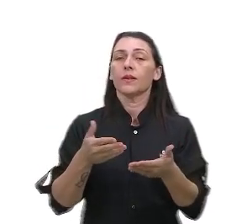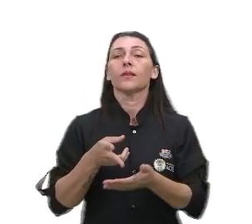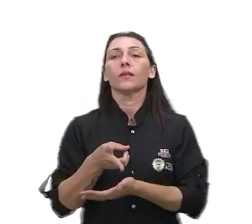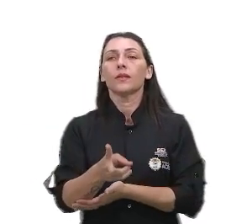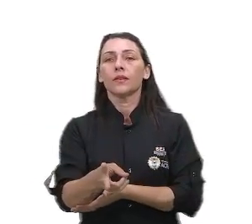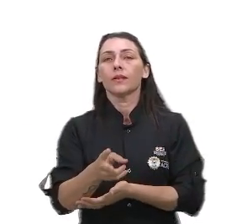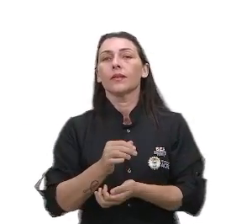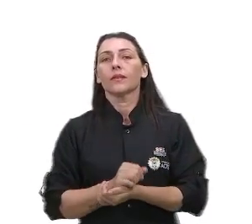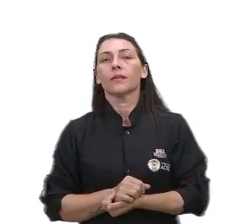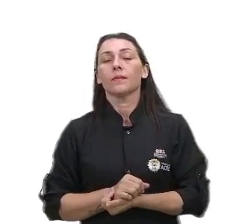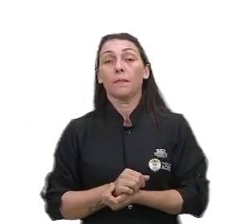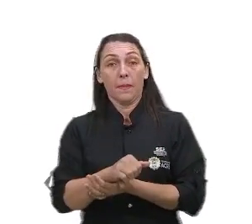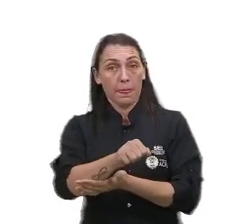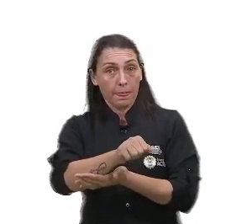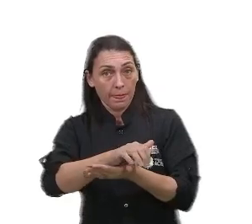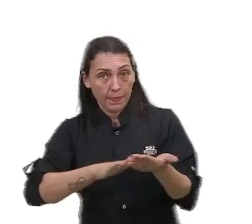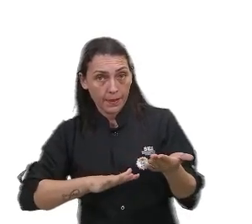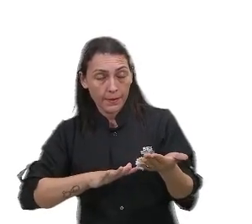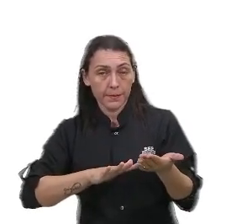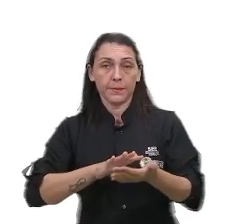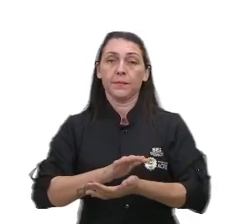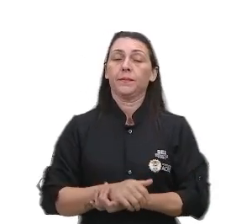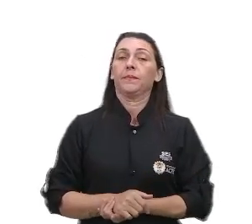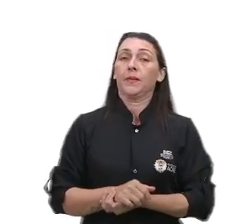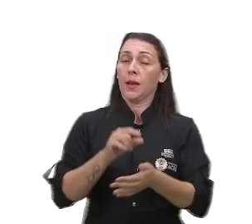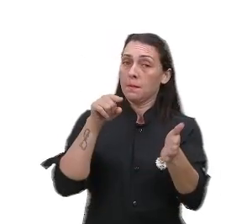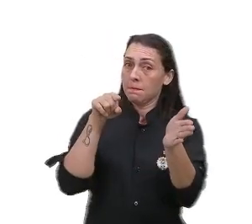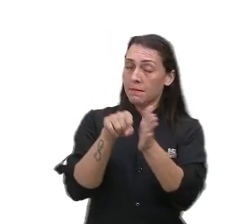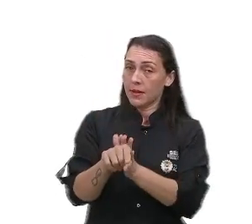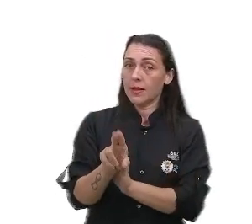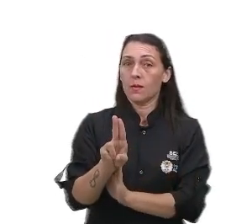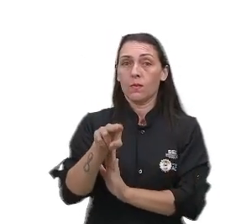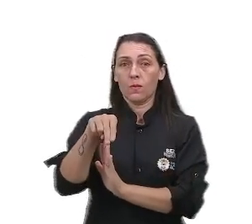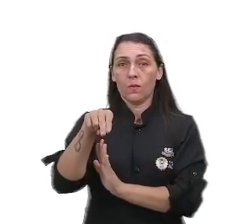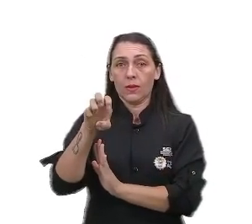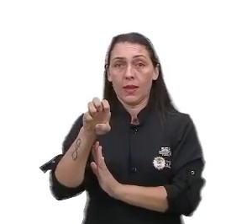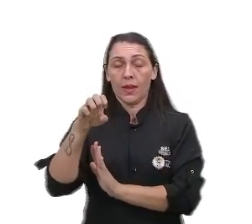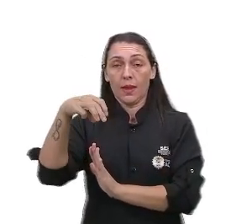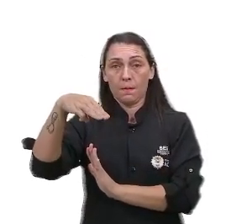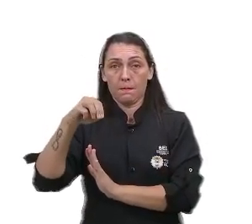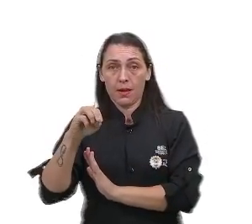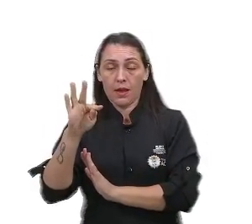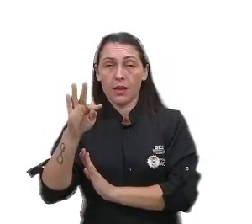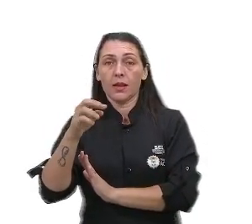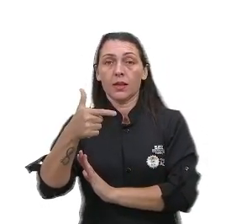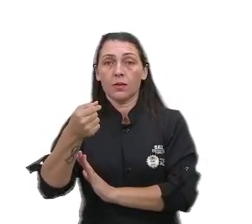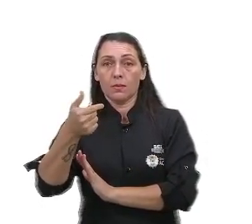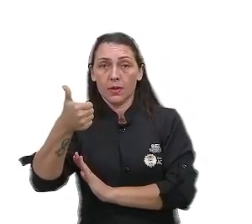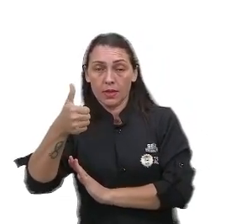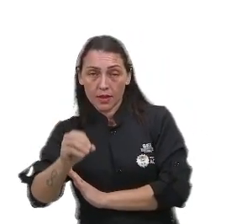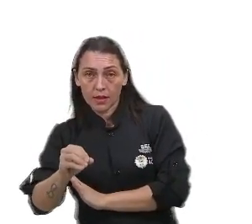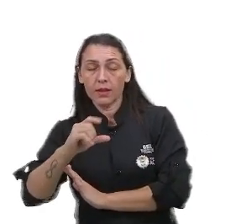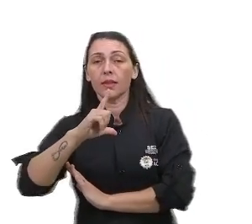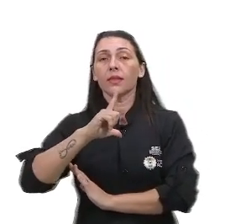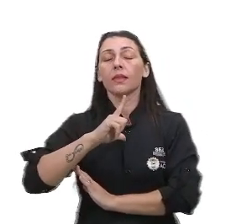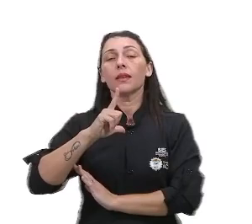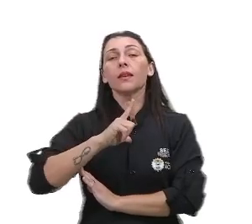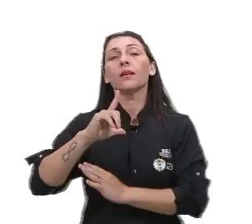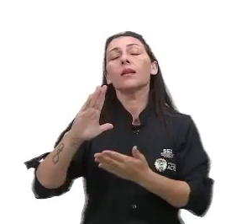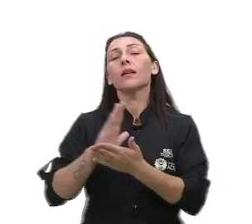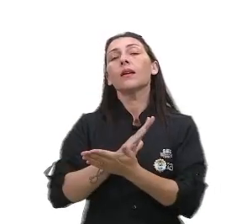seguir para a nossa atividade. É uma questão da UNEMAT 2010 e nós temos algo